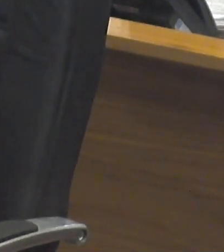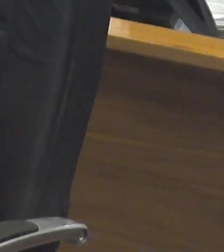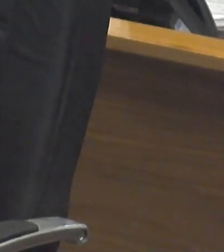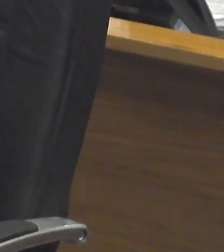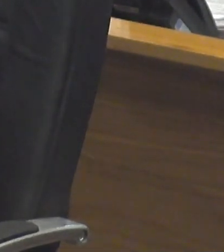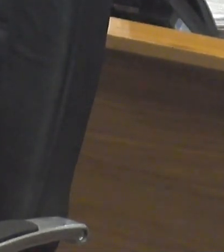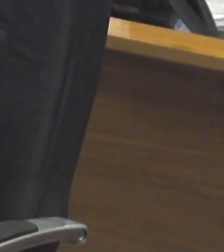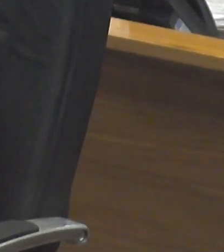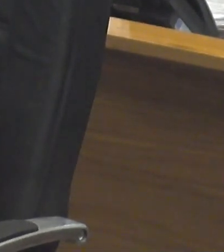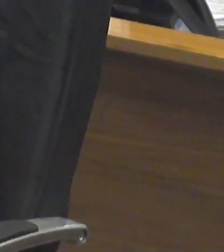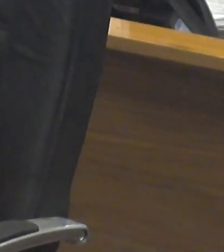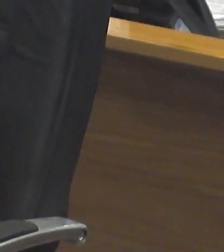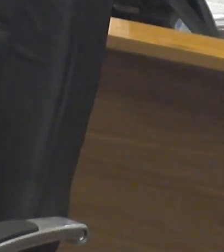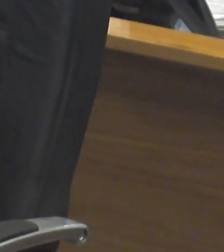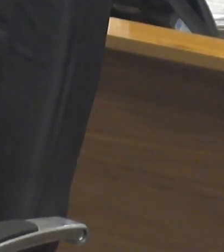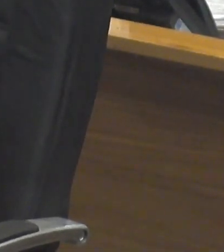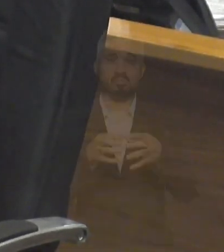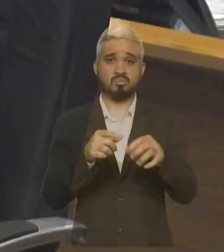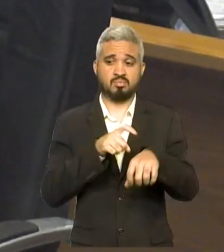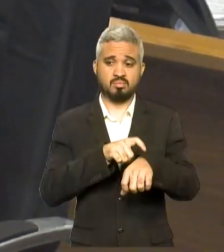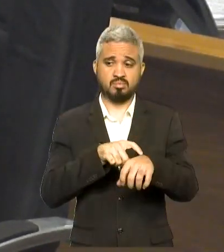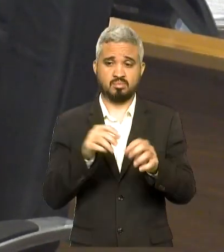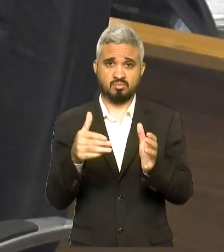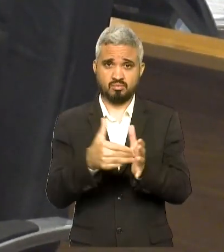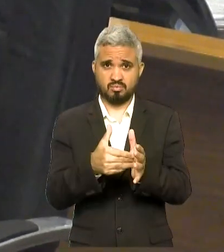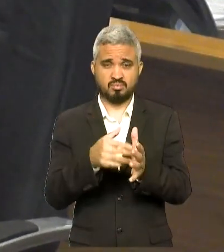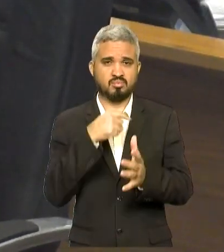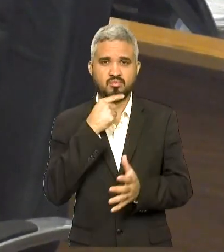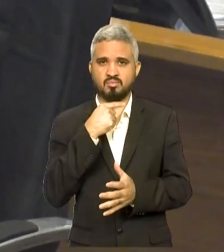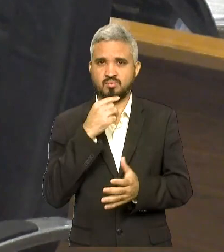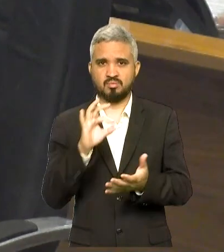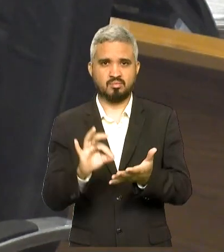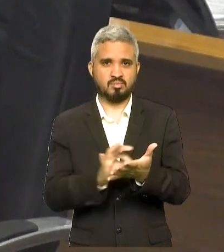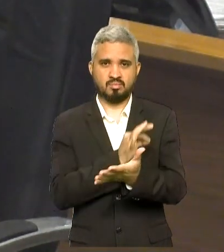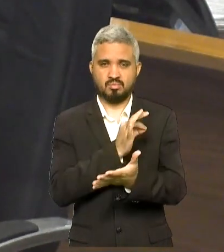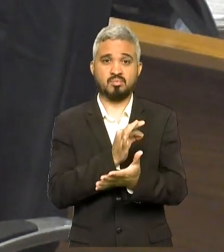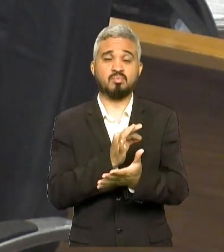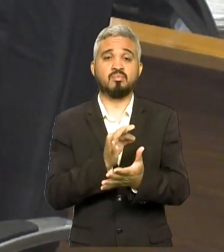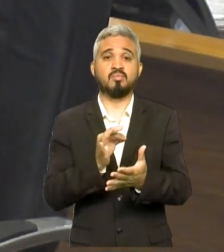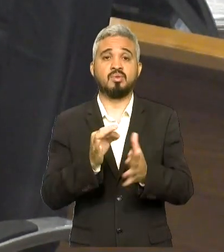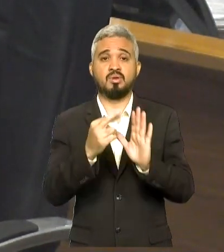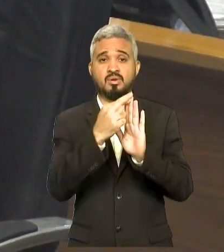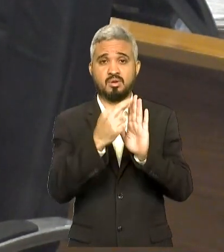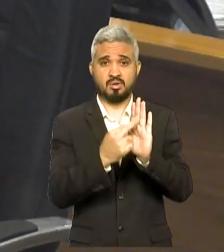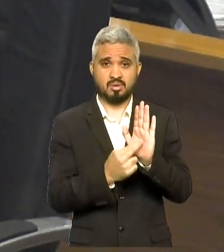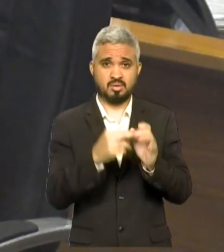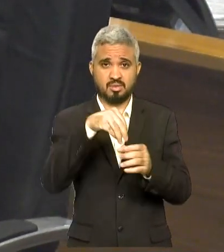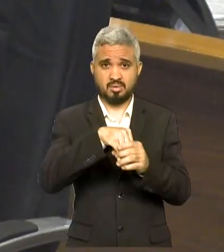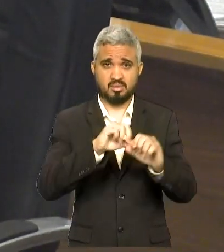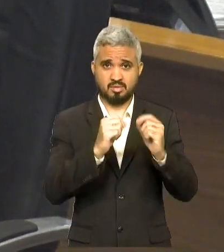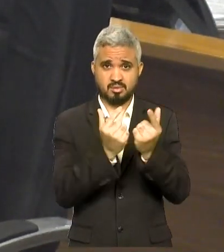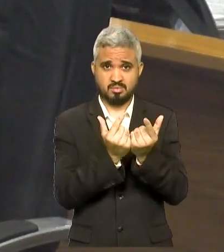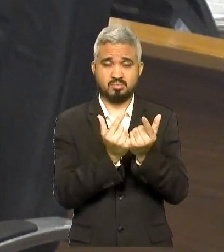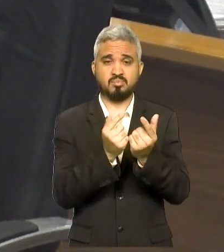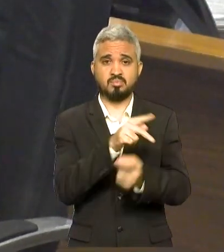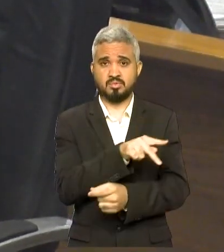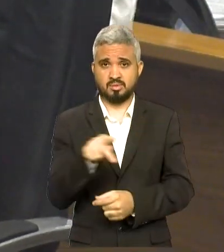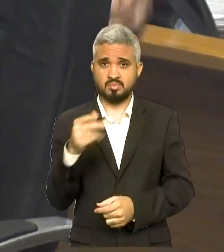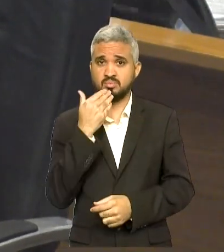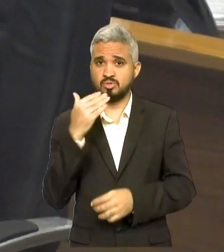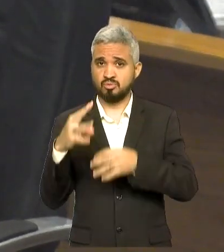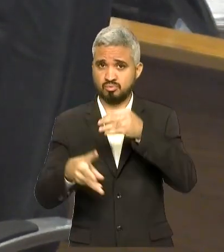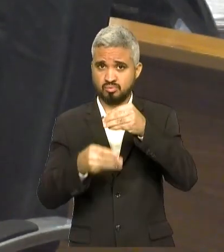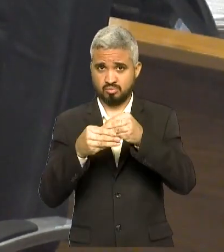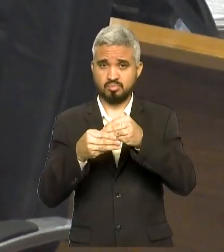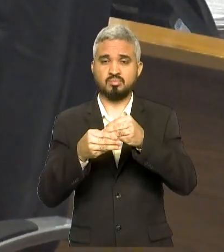União Democrática. No expediente final, não houve oradores inscritos. Nos termos do regimento interno, o presidente determinou a inclusão na ordem do dia na